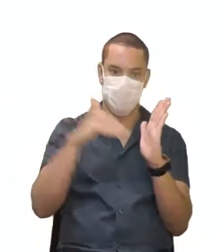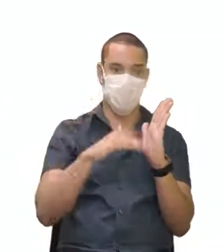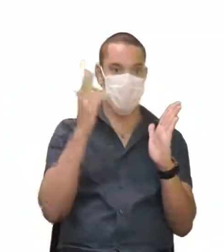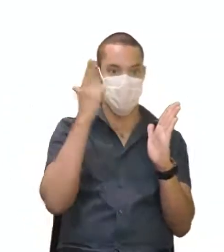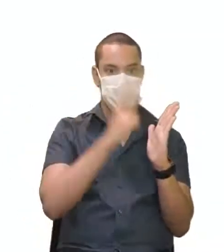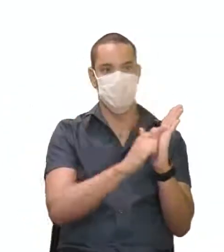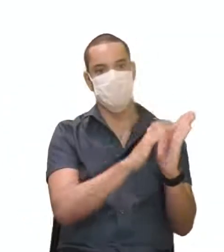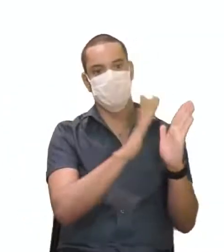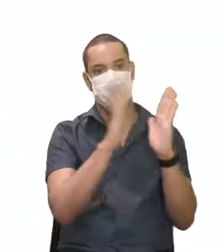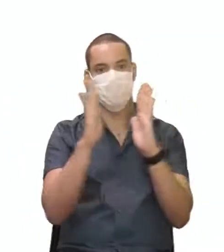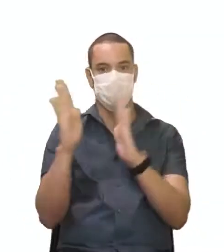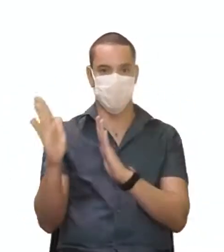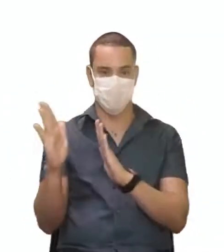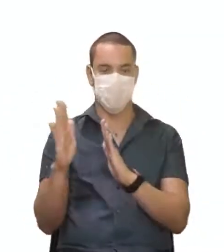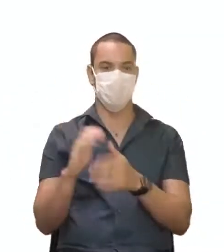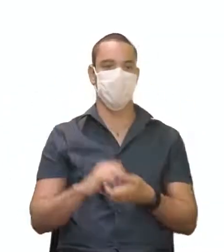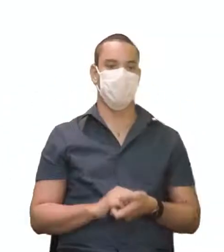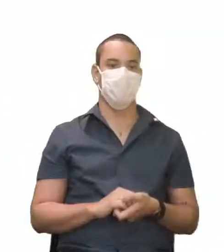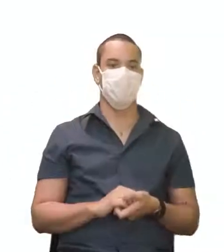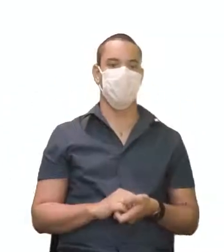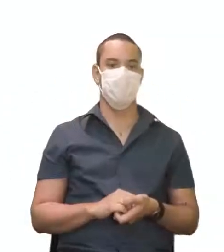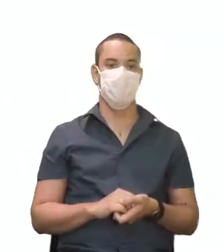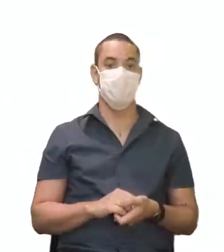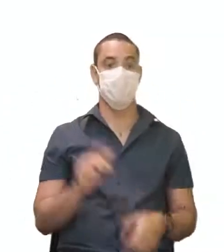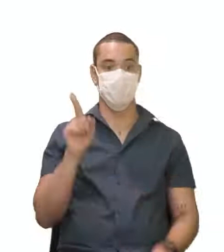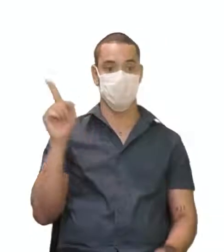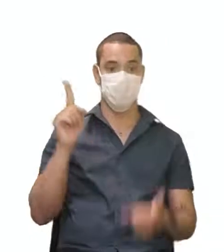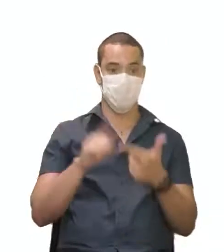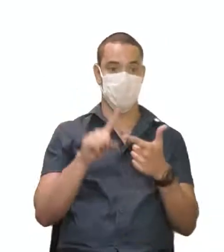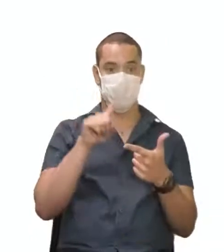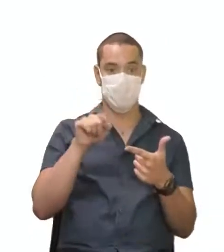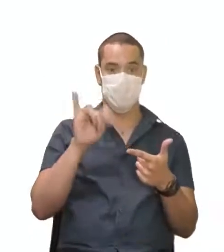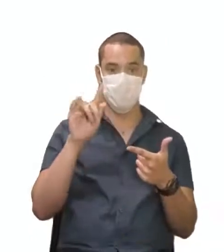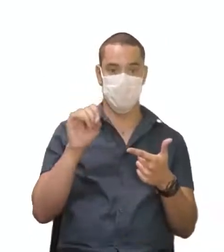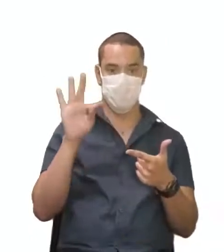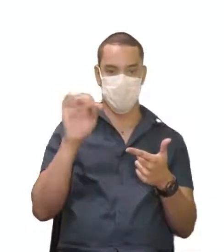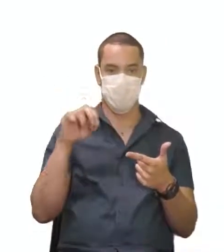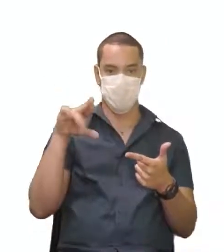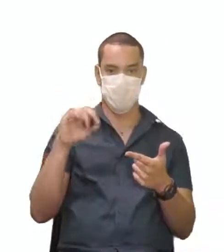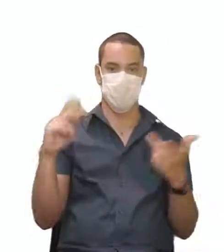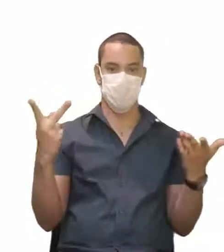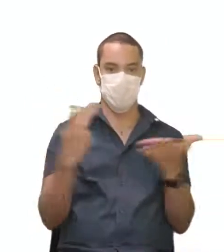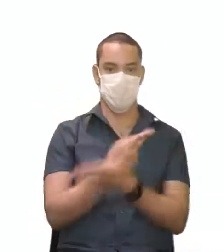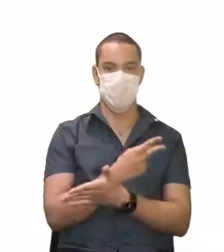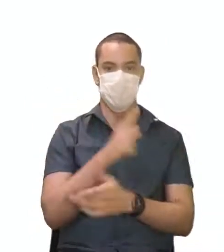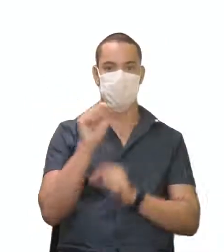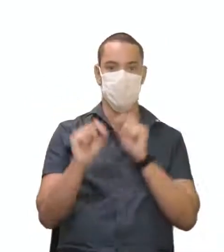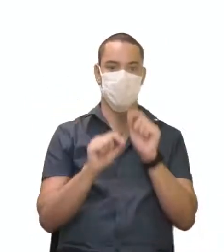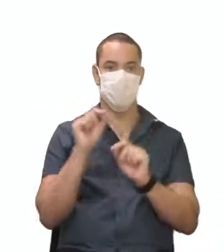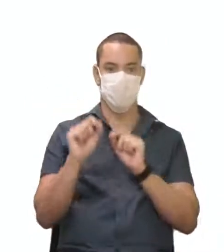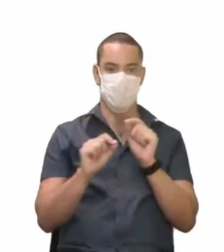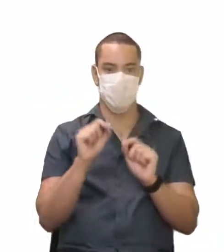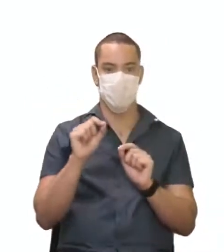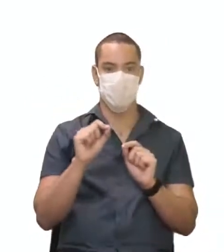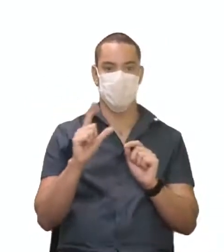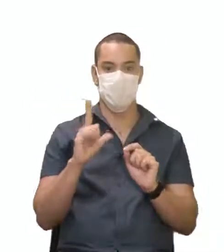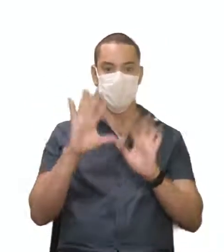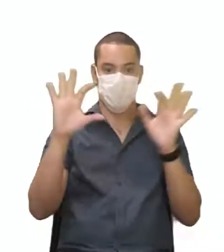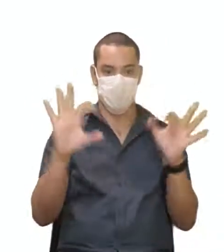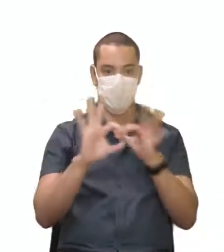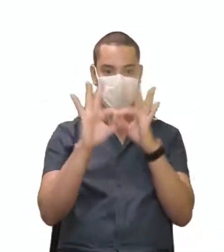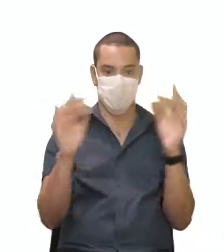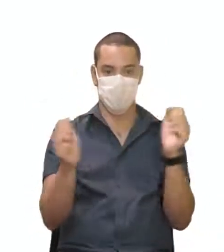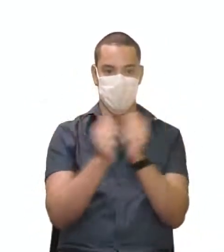dos cromossomos. Agora, olha aqui na fase do zigóteno. Ocorre a sinapse, ou seja, o pareamento